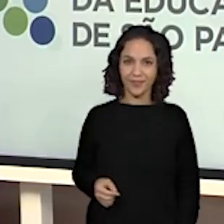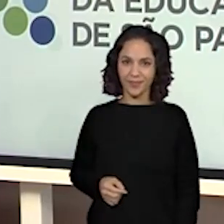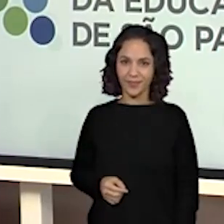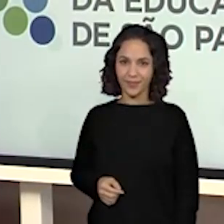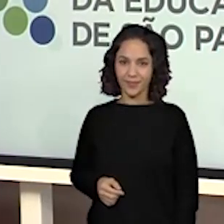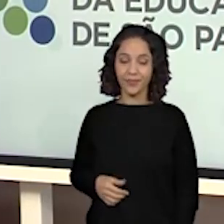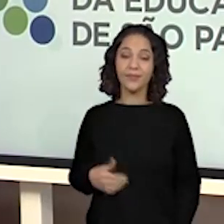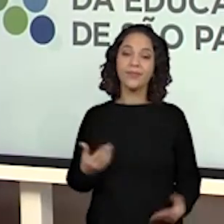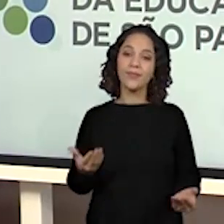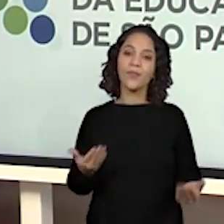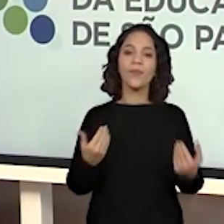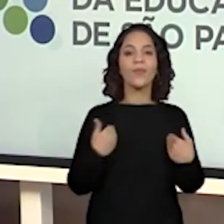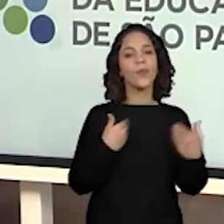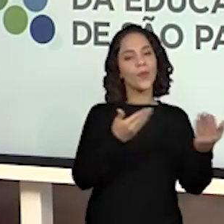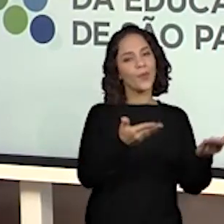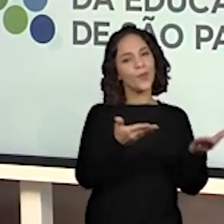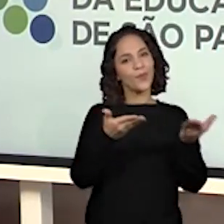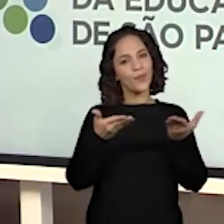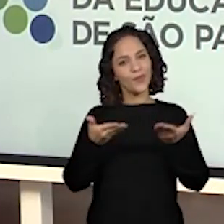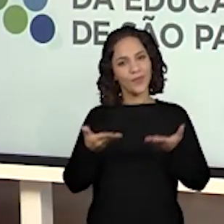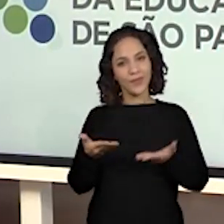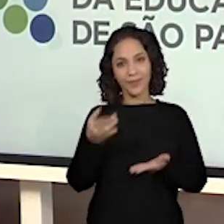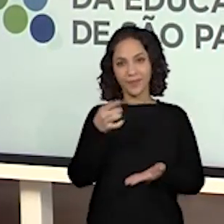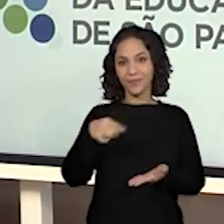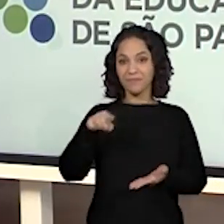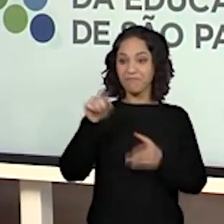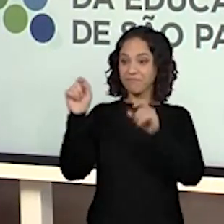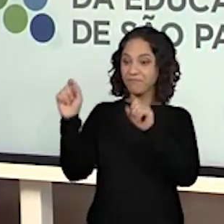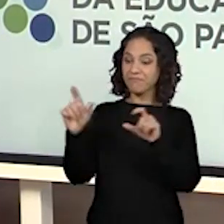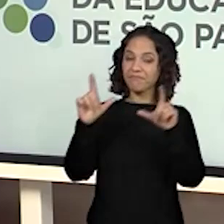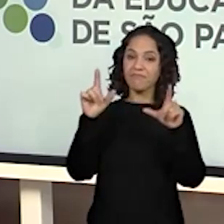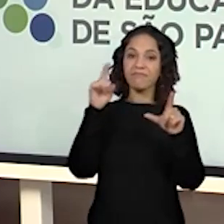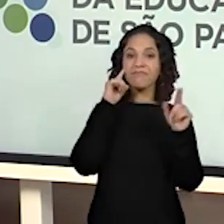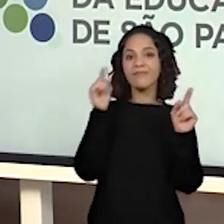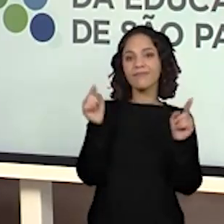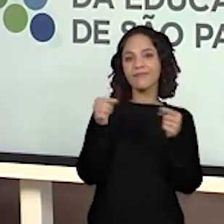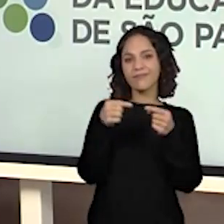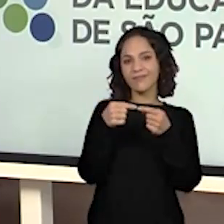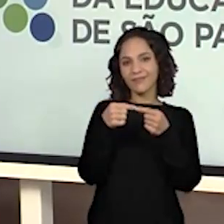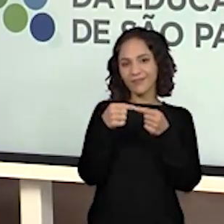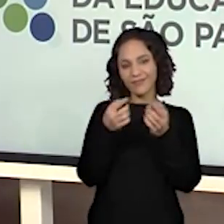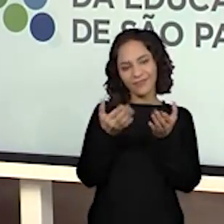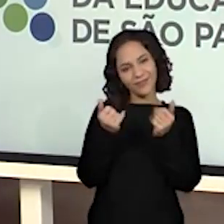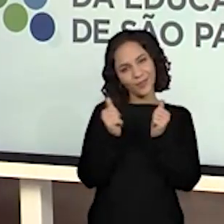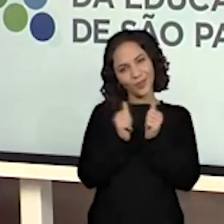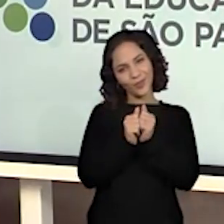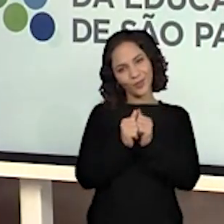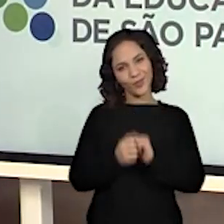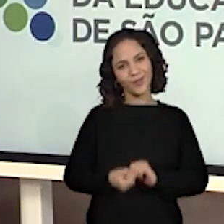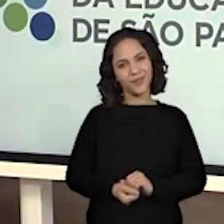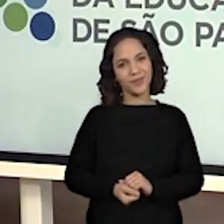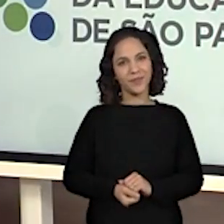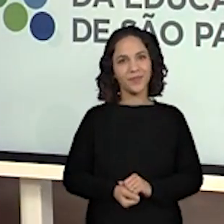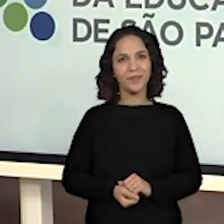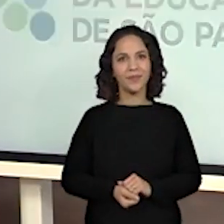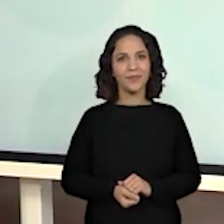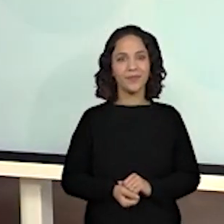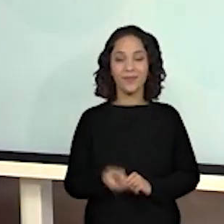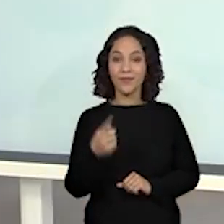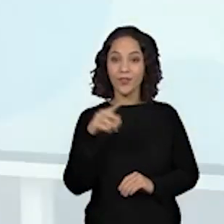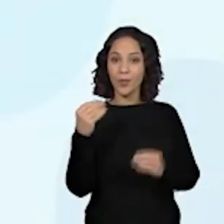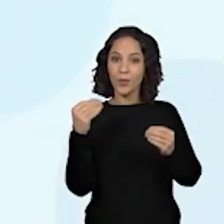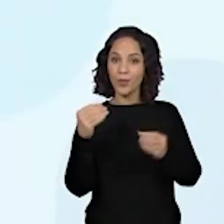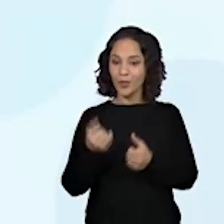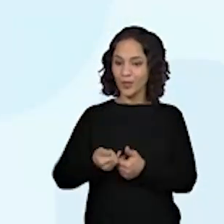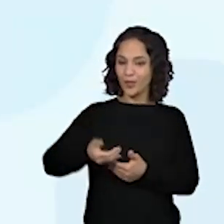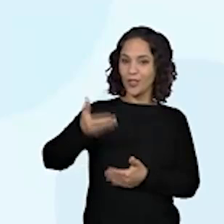Quero convidá-los para que na tela saibamos o título. Comigo, juntos. Vocês que já apontam no